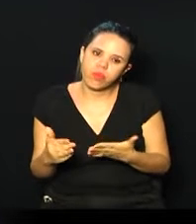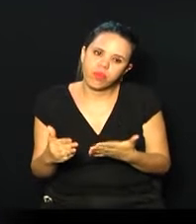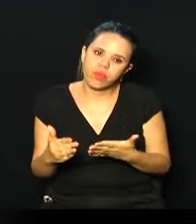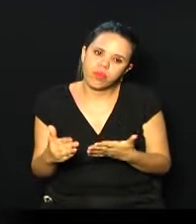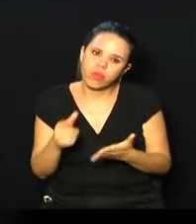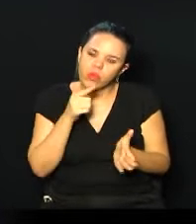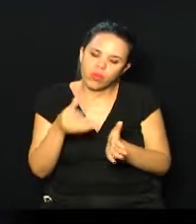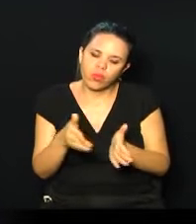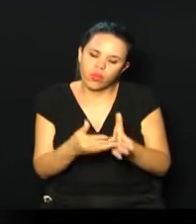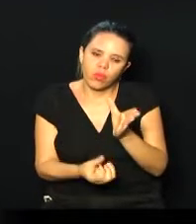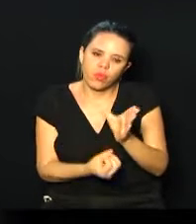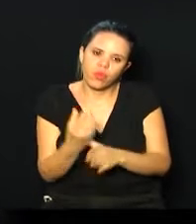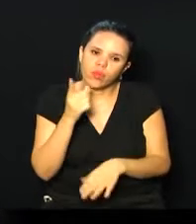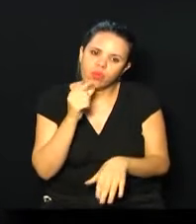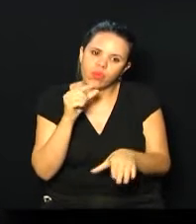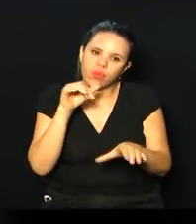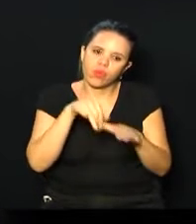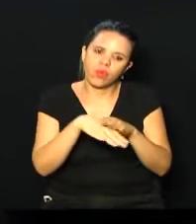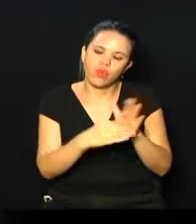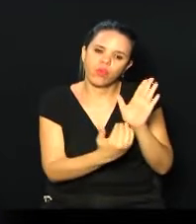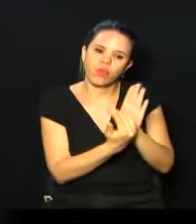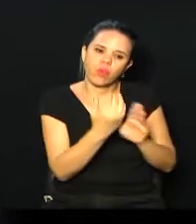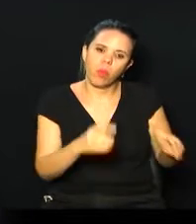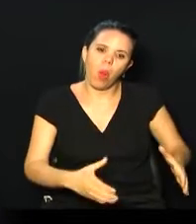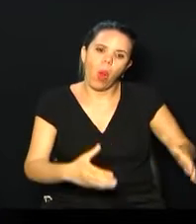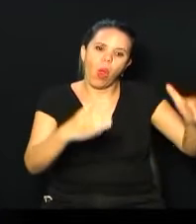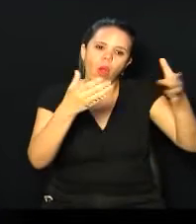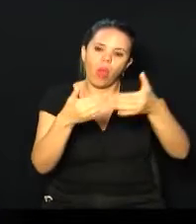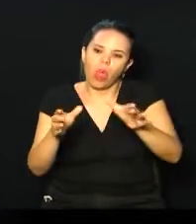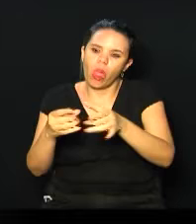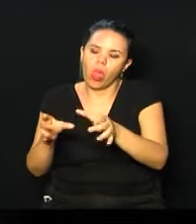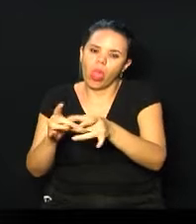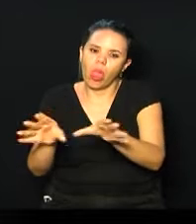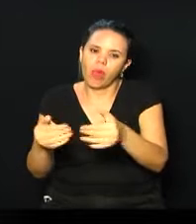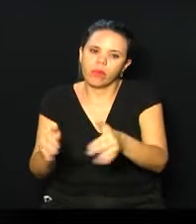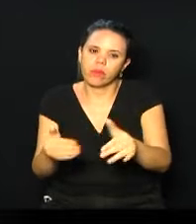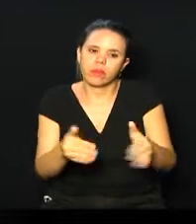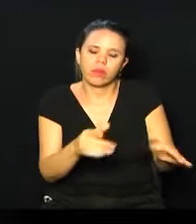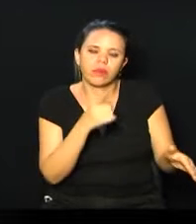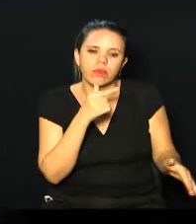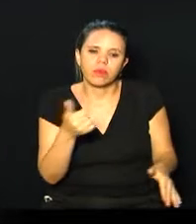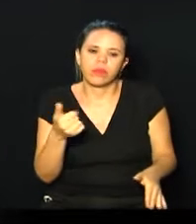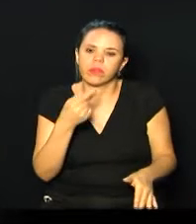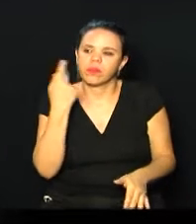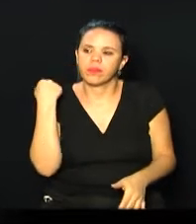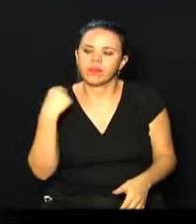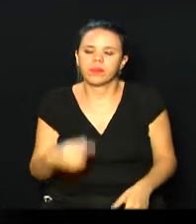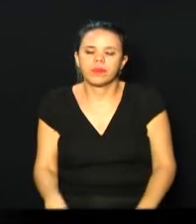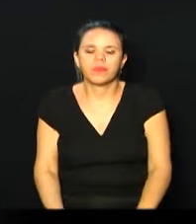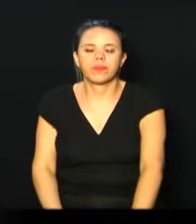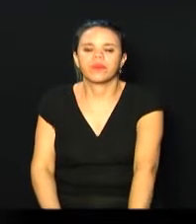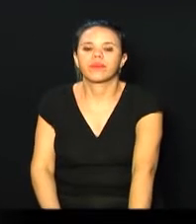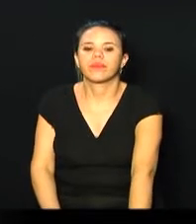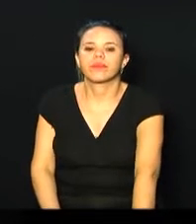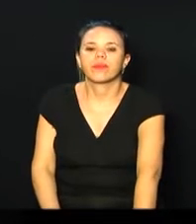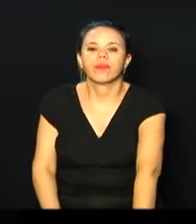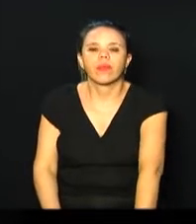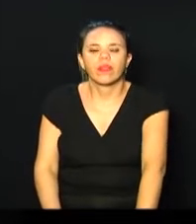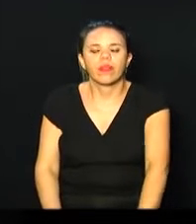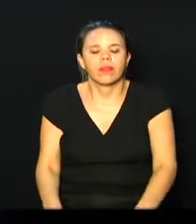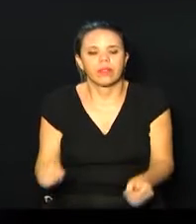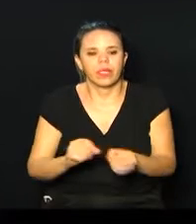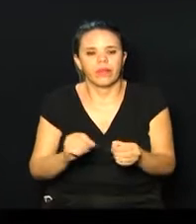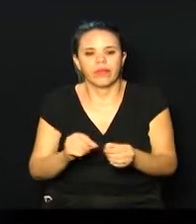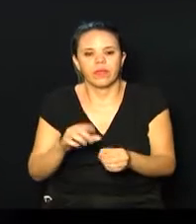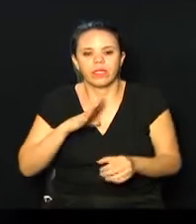para armazenar água, e gradativamente liberando, como eu disse na minha primeira intervenção. E é isso que nós vamos fazer na